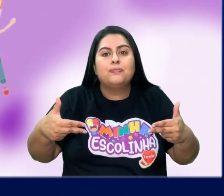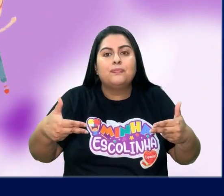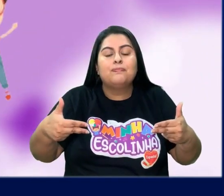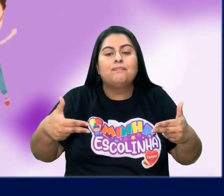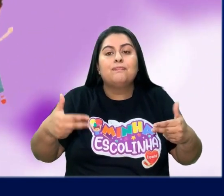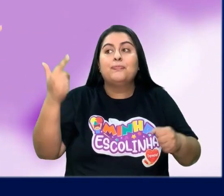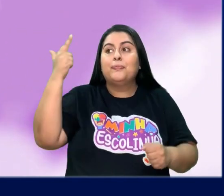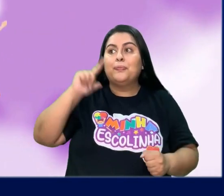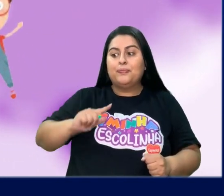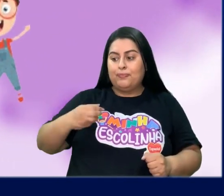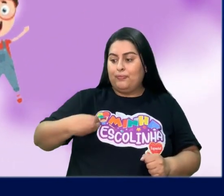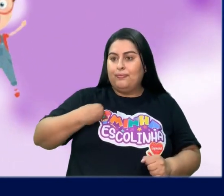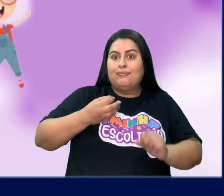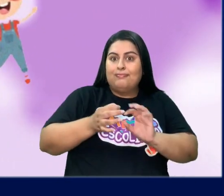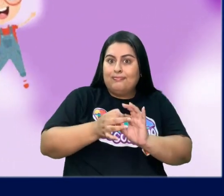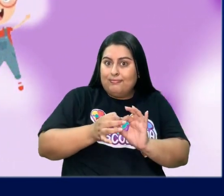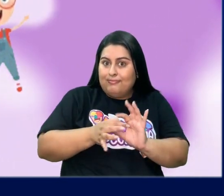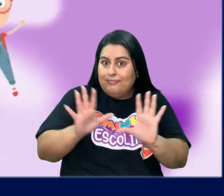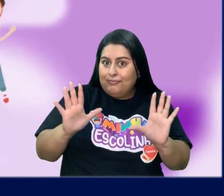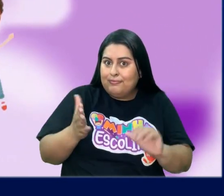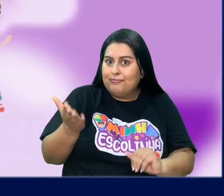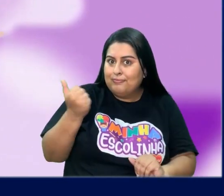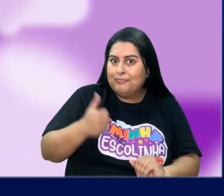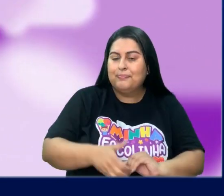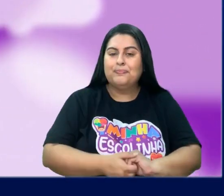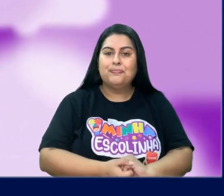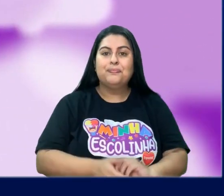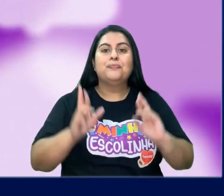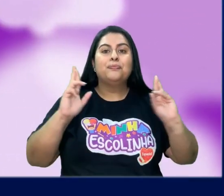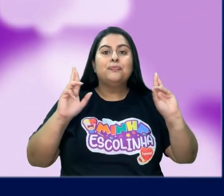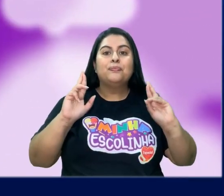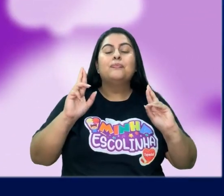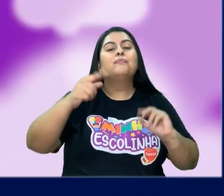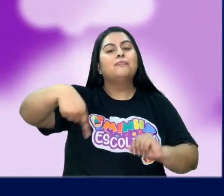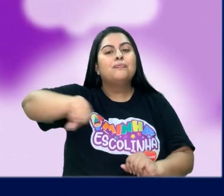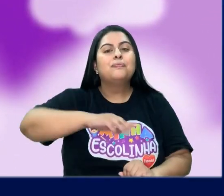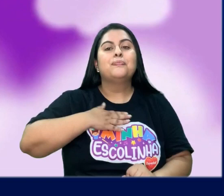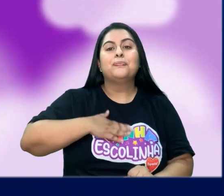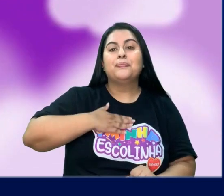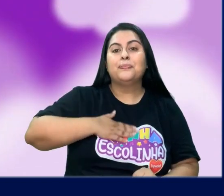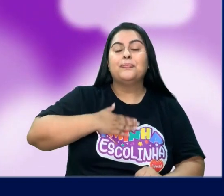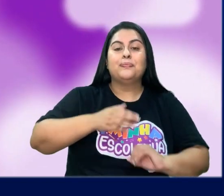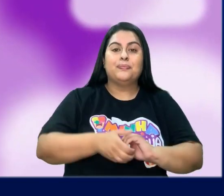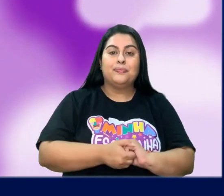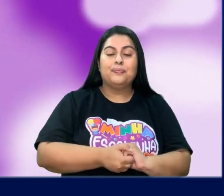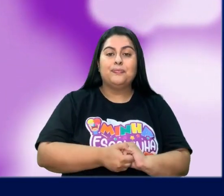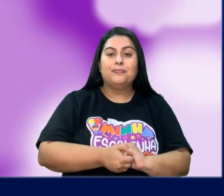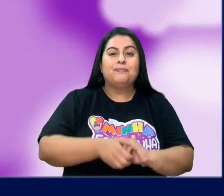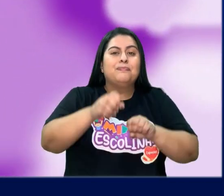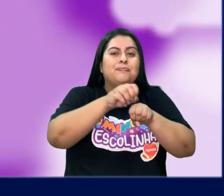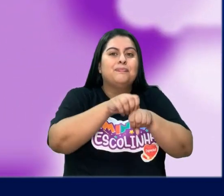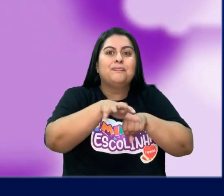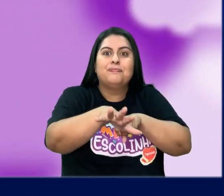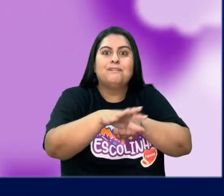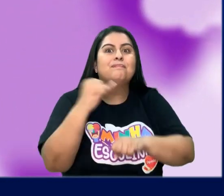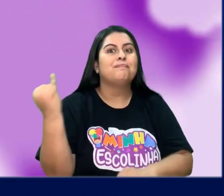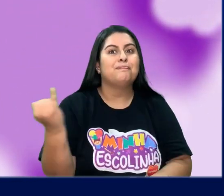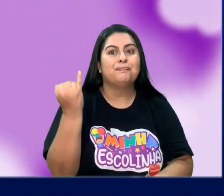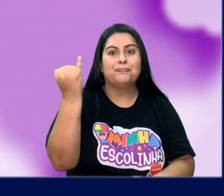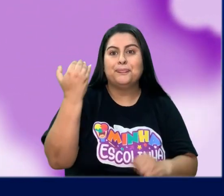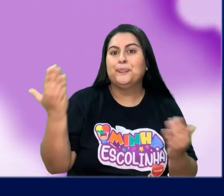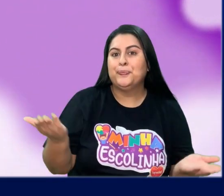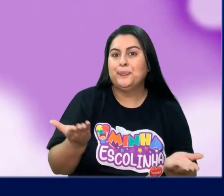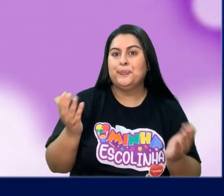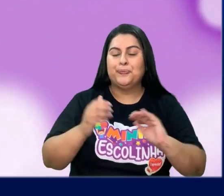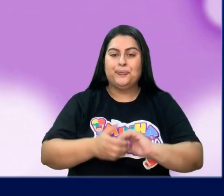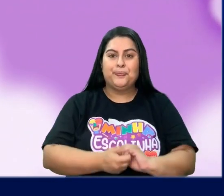pessoas livres? É isso aí! Espero que vocês tenham gostado dessa super dica